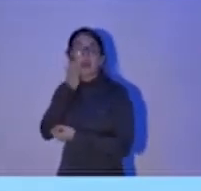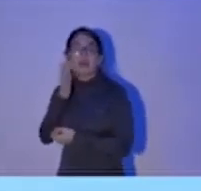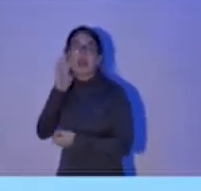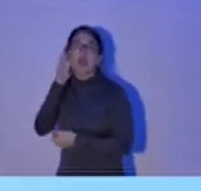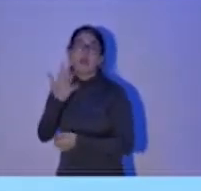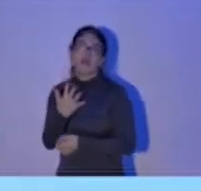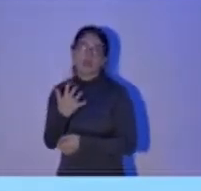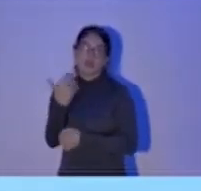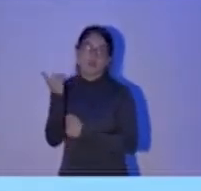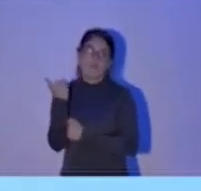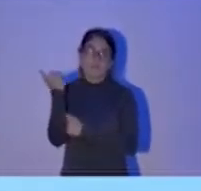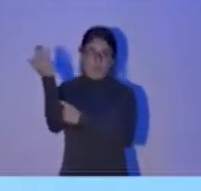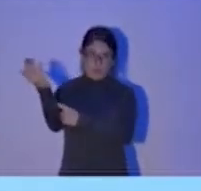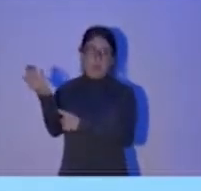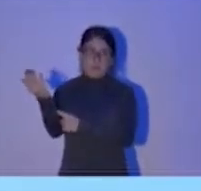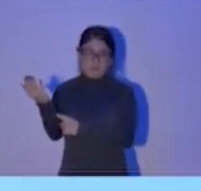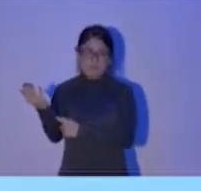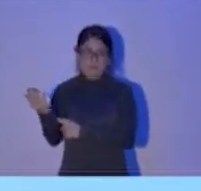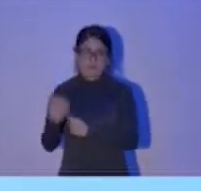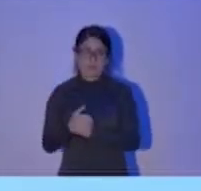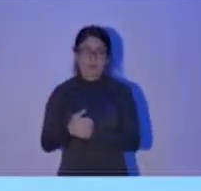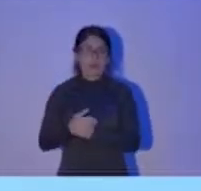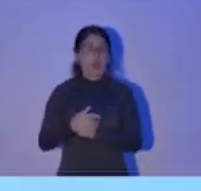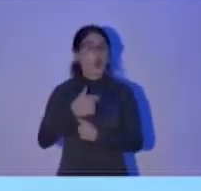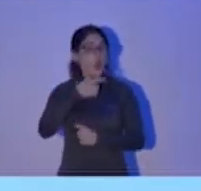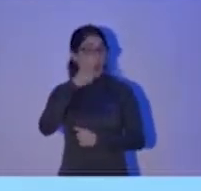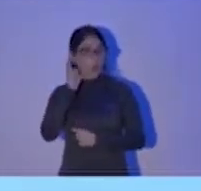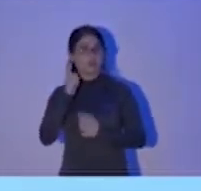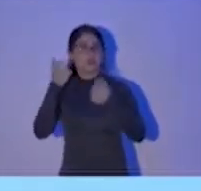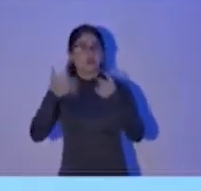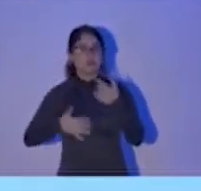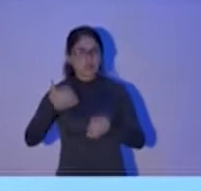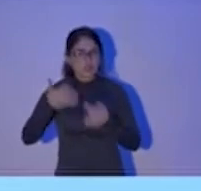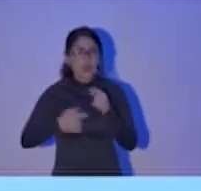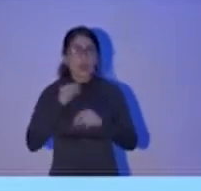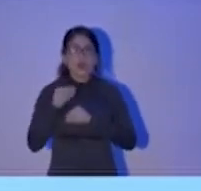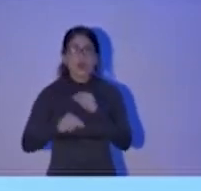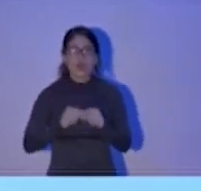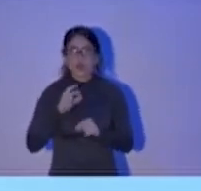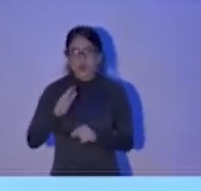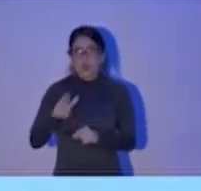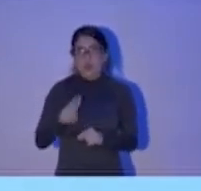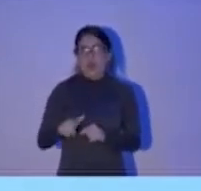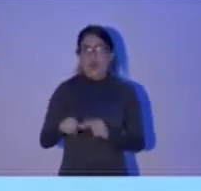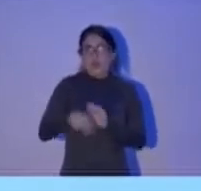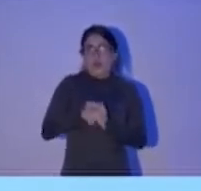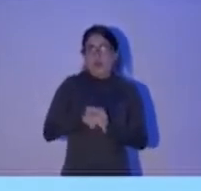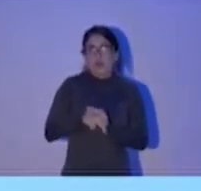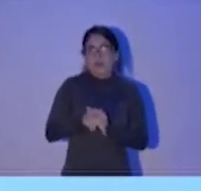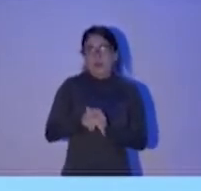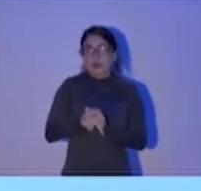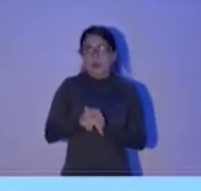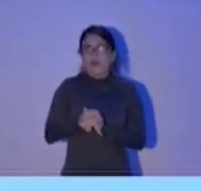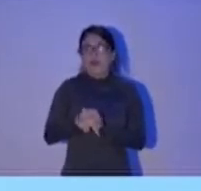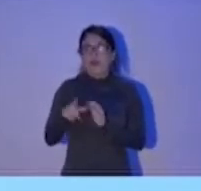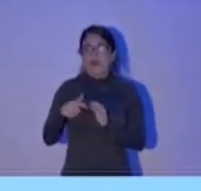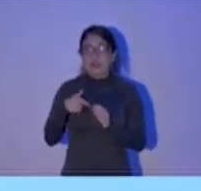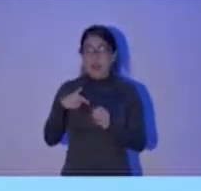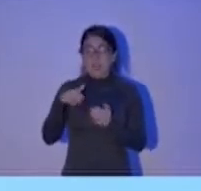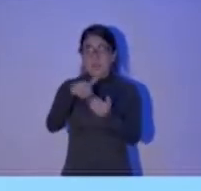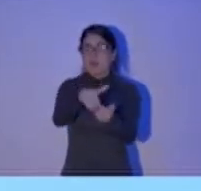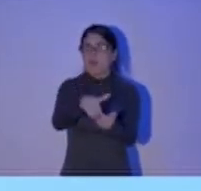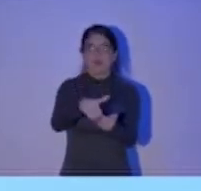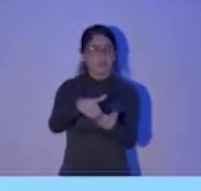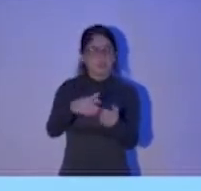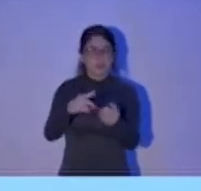gente falou muito ontem que não é na ponta, mas é quem está no centro, porque quem está lá na sala de aula, quem está lá na secretaria, está no